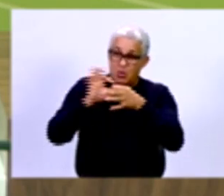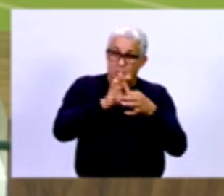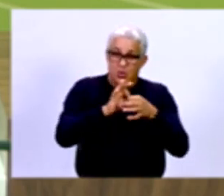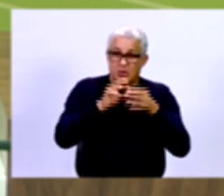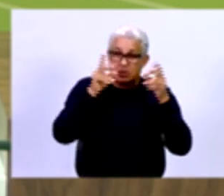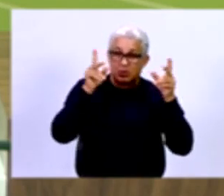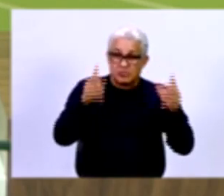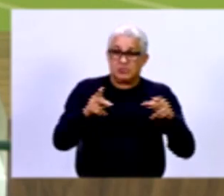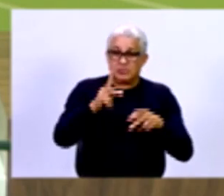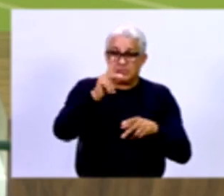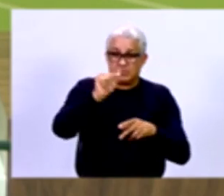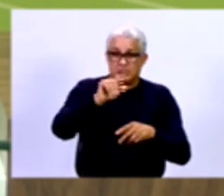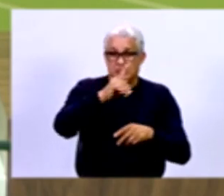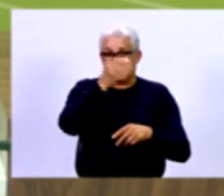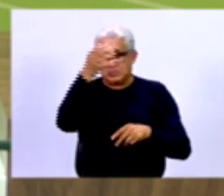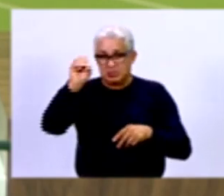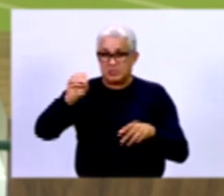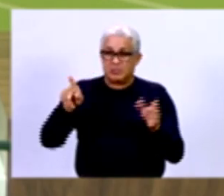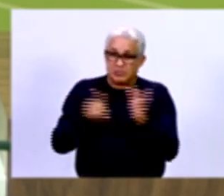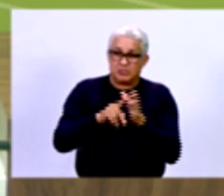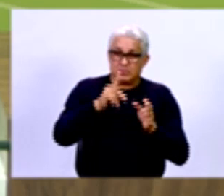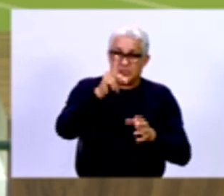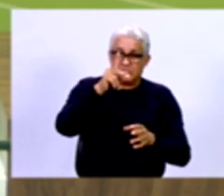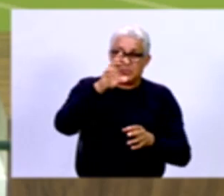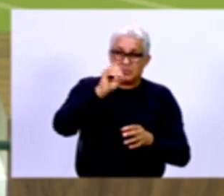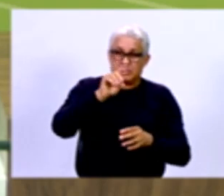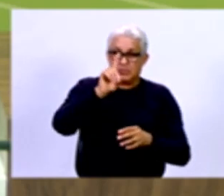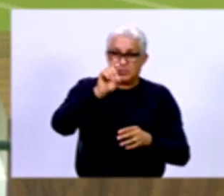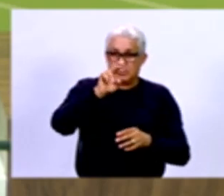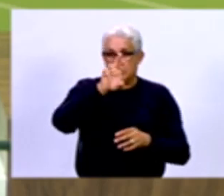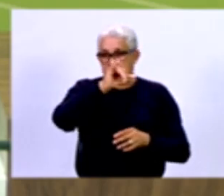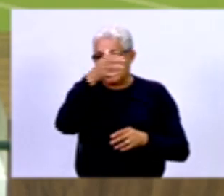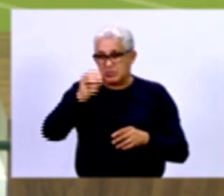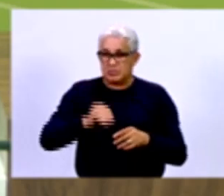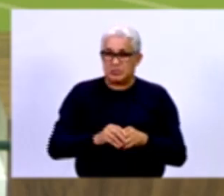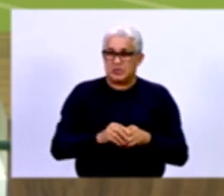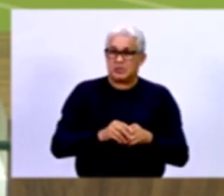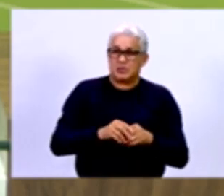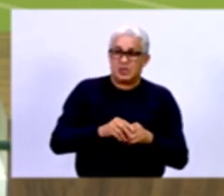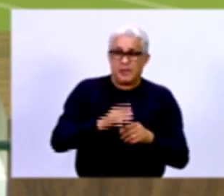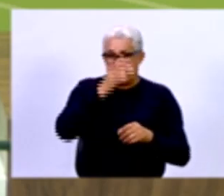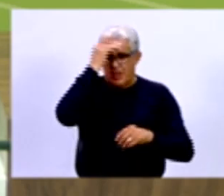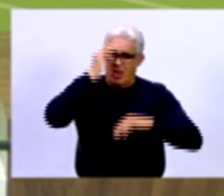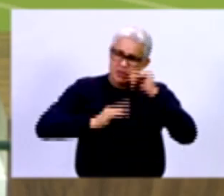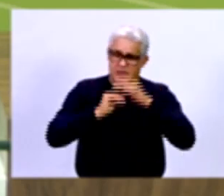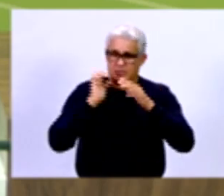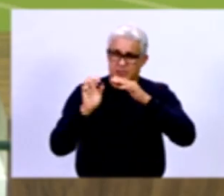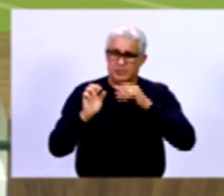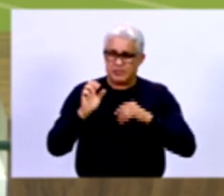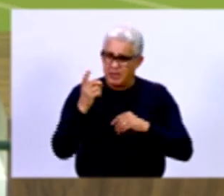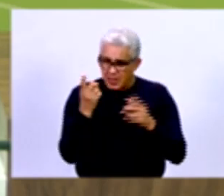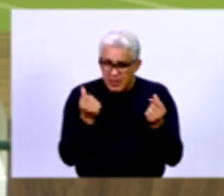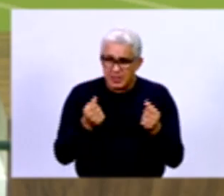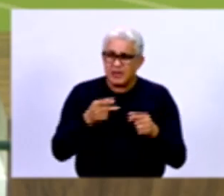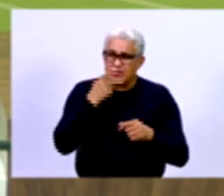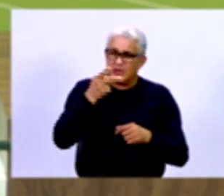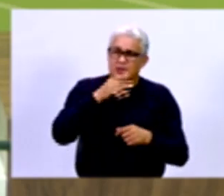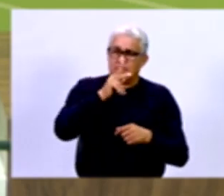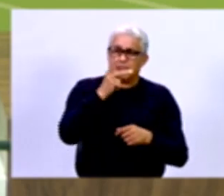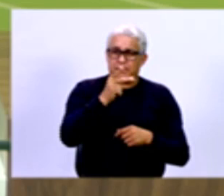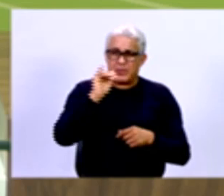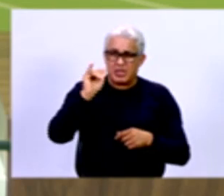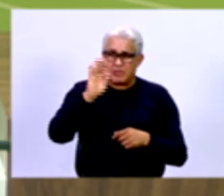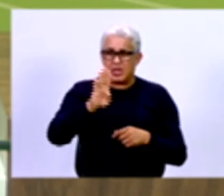produção. Por isso é muito importante, por isso que os economistas falam tanto sobre PIB, a gente tem esse assunto que é uma grande obsessão da